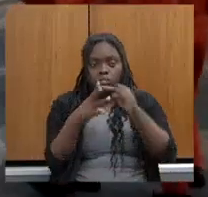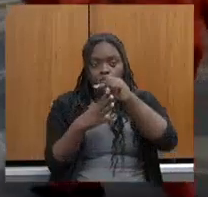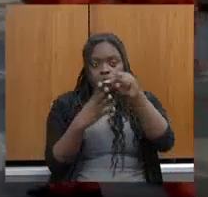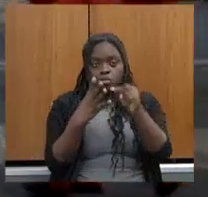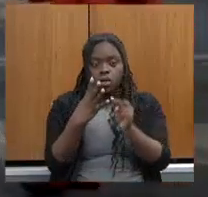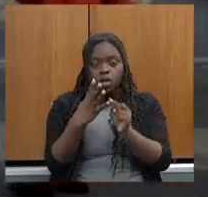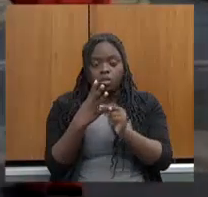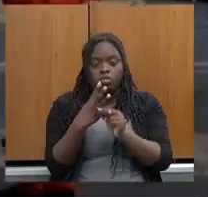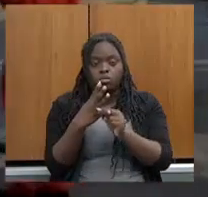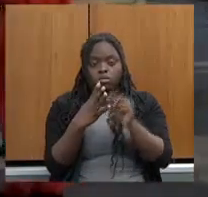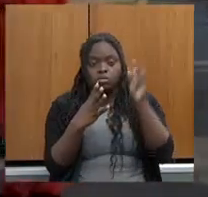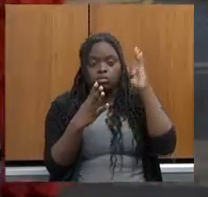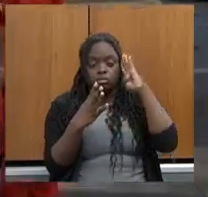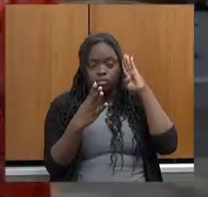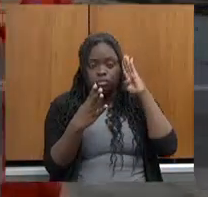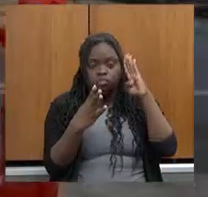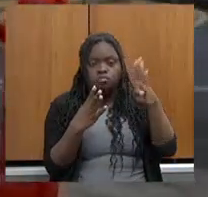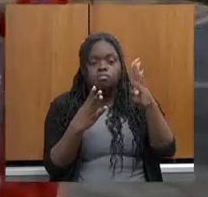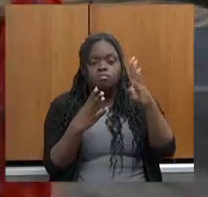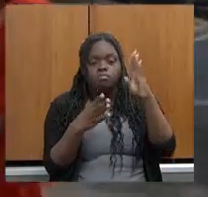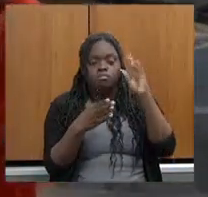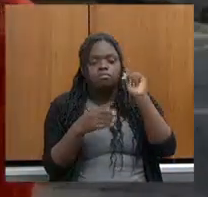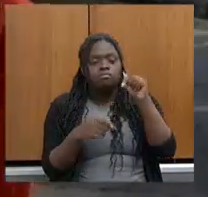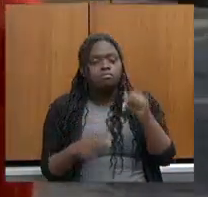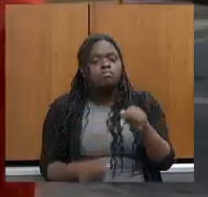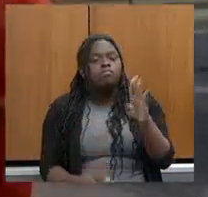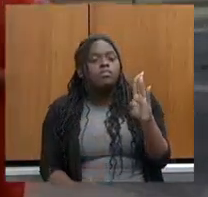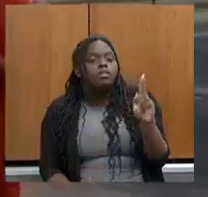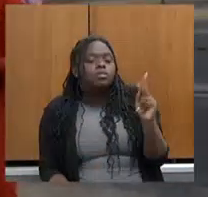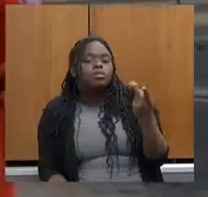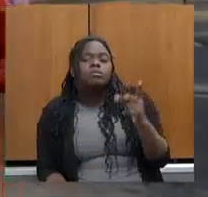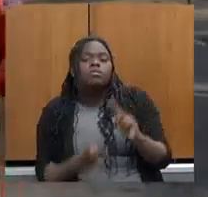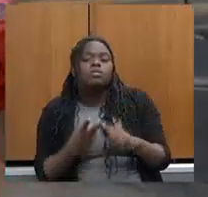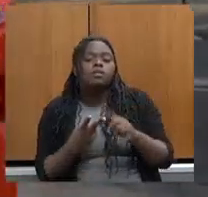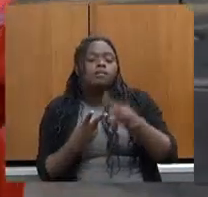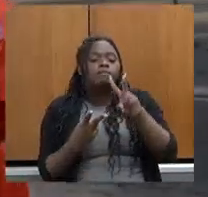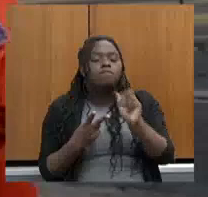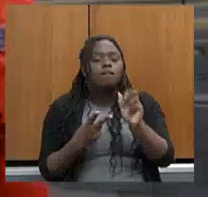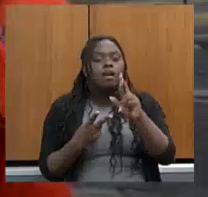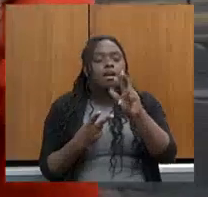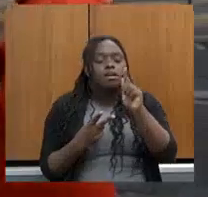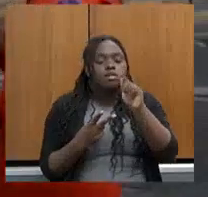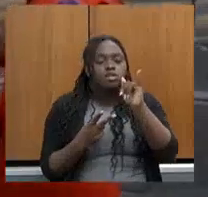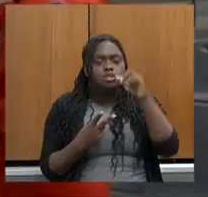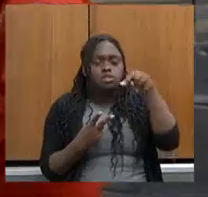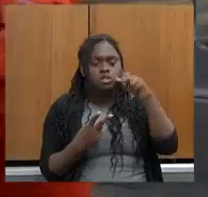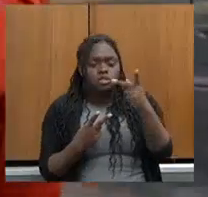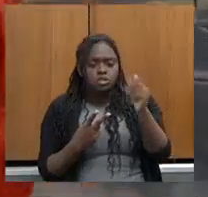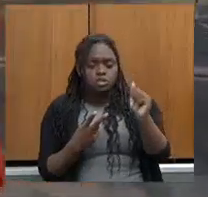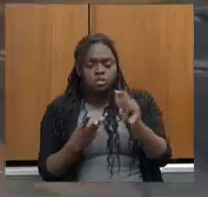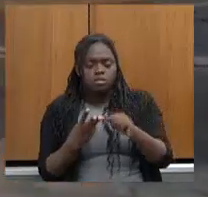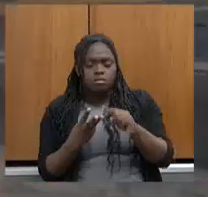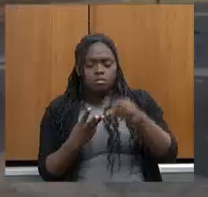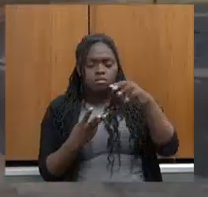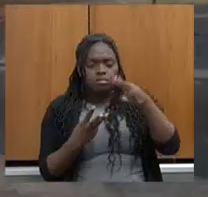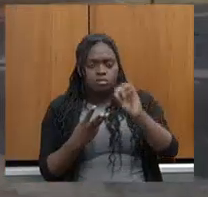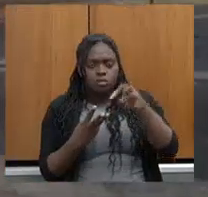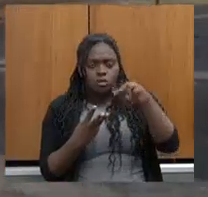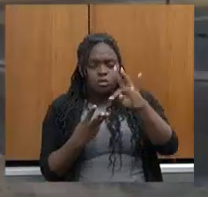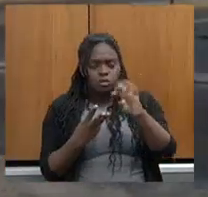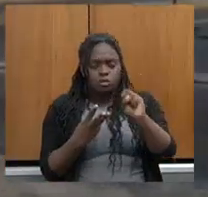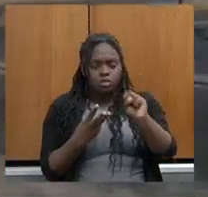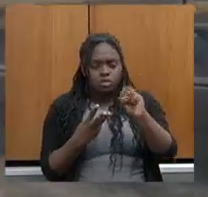espalhados por Minas Gerais situadas em Belo Horizonte em Varginha Montes Claros e Uberaba Então hoje nós